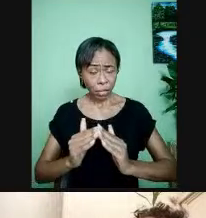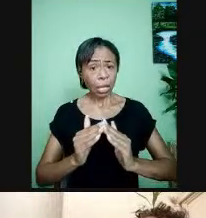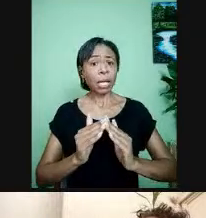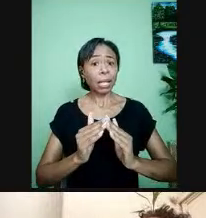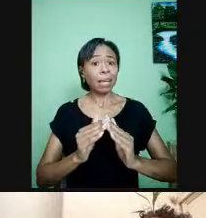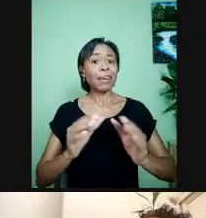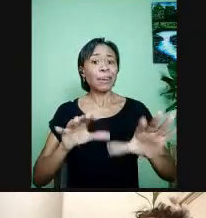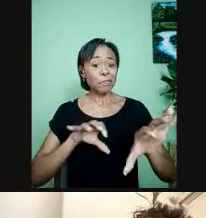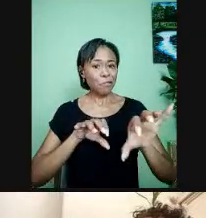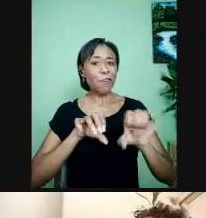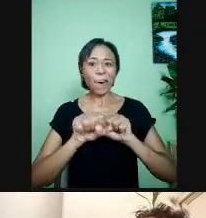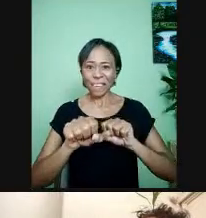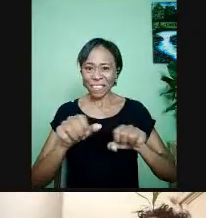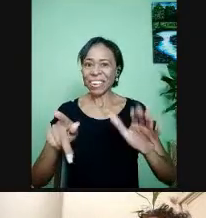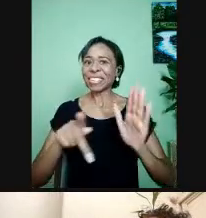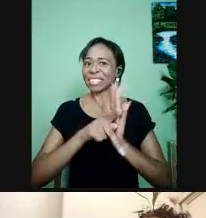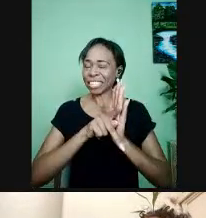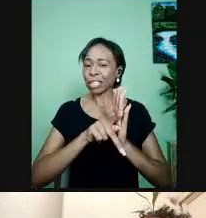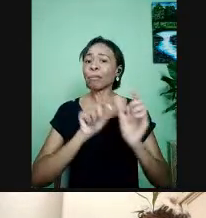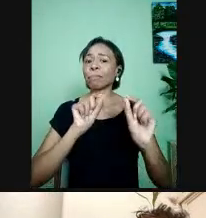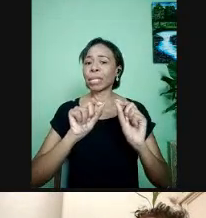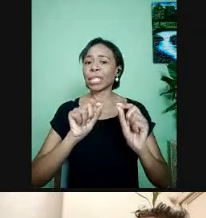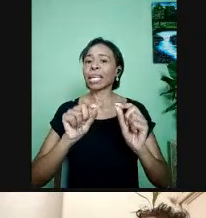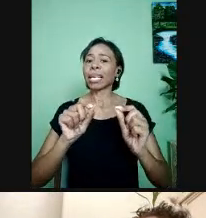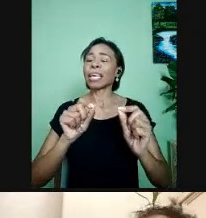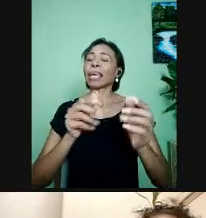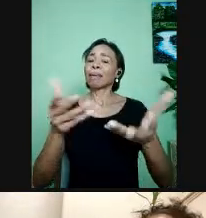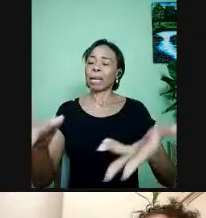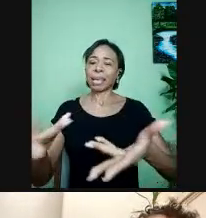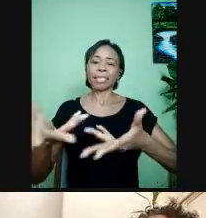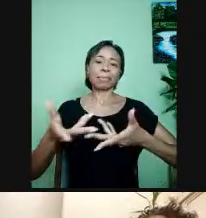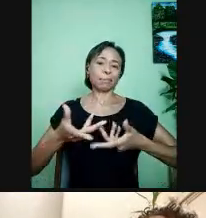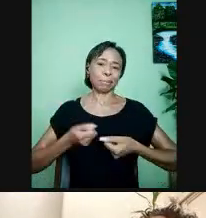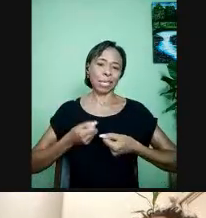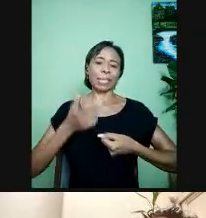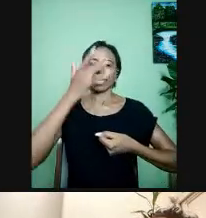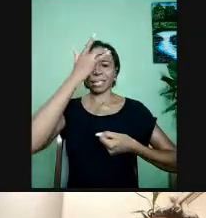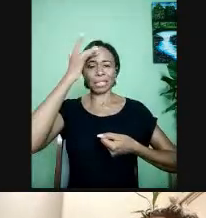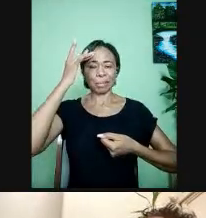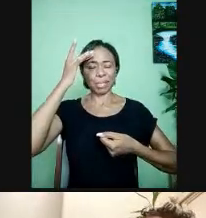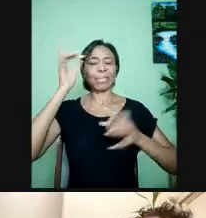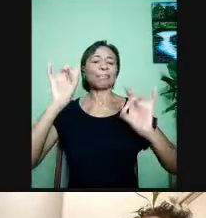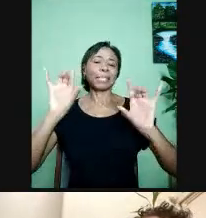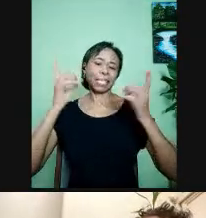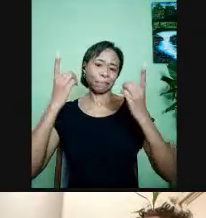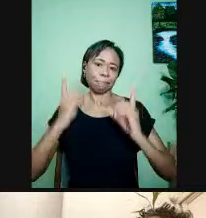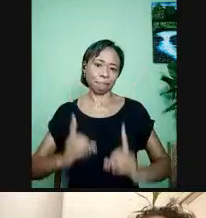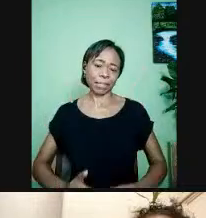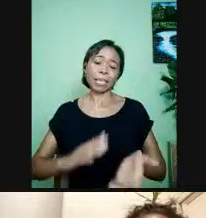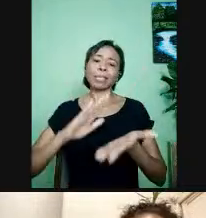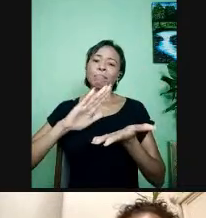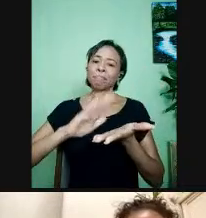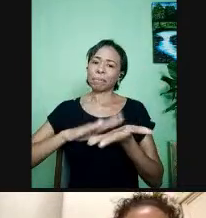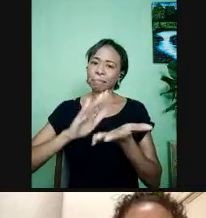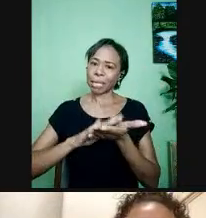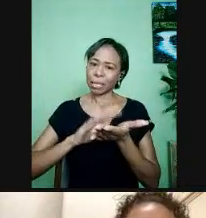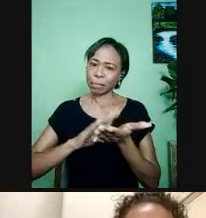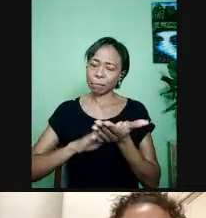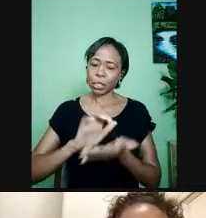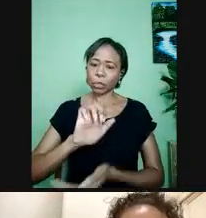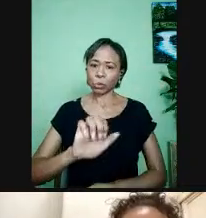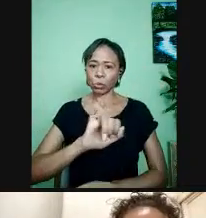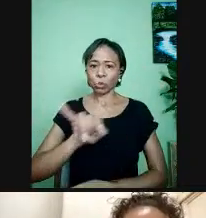aí todas essas pessoas que são mais que especiais na nossa vida, né? Então, parabéns, EJA, por essa transmissão aqui